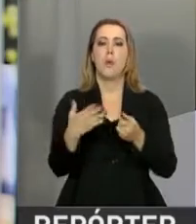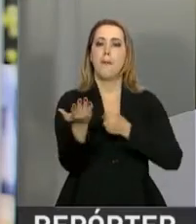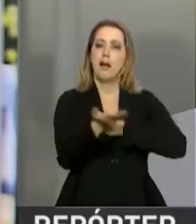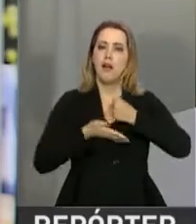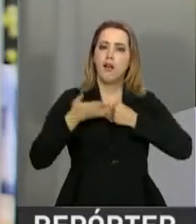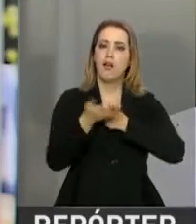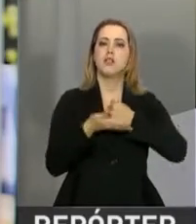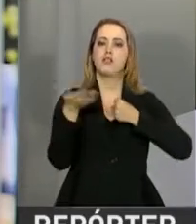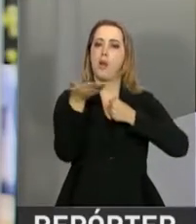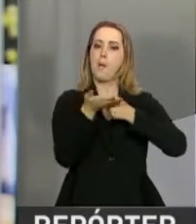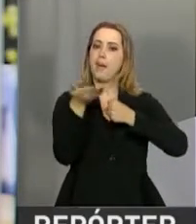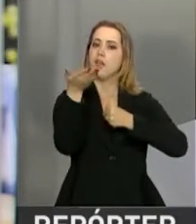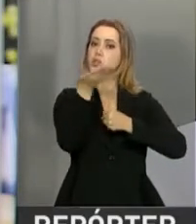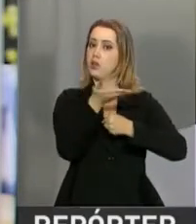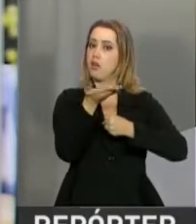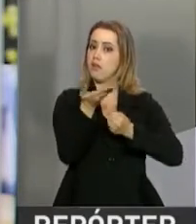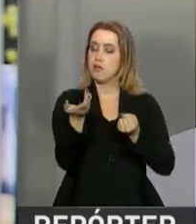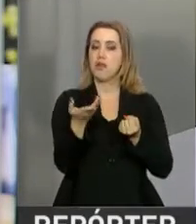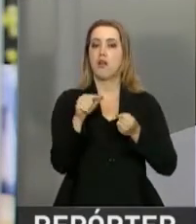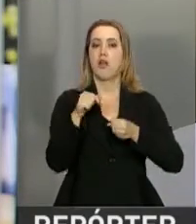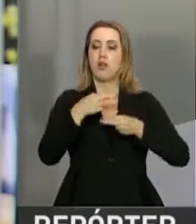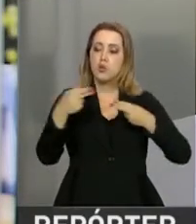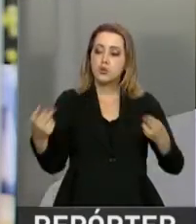na média alta complexidade onde estão essas especialidades